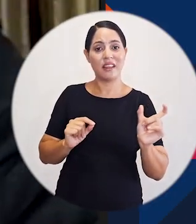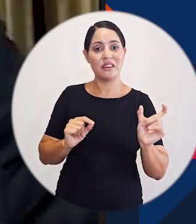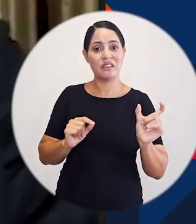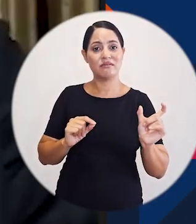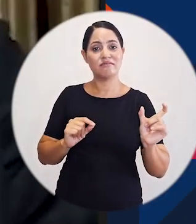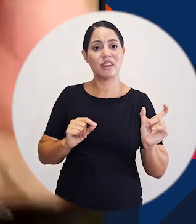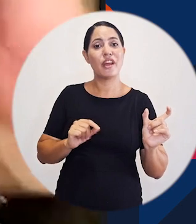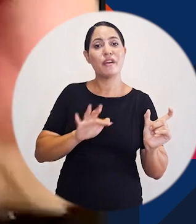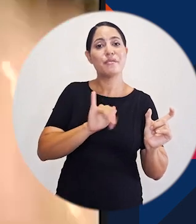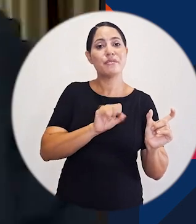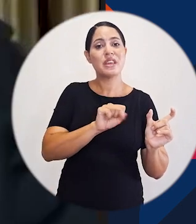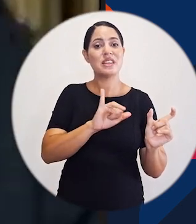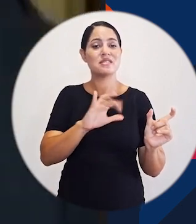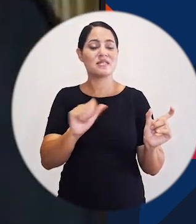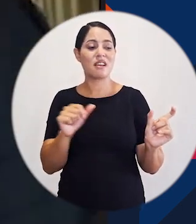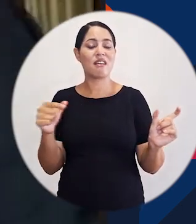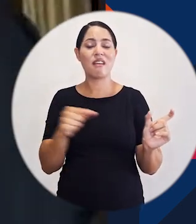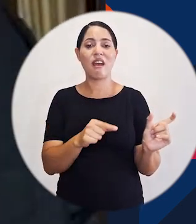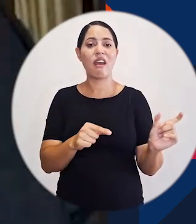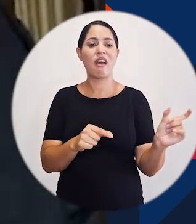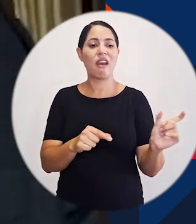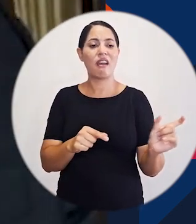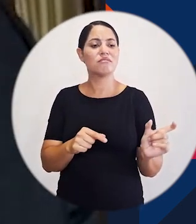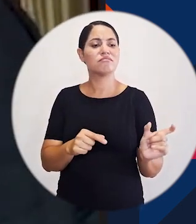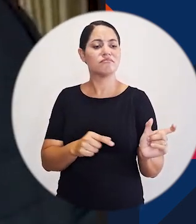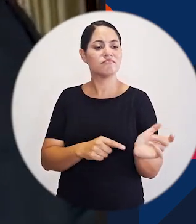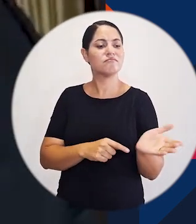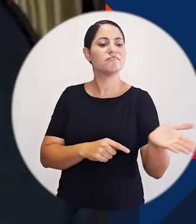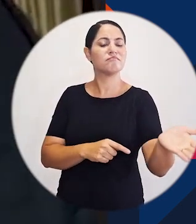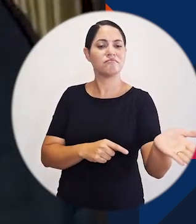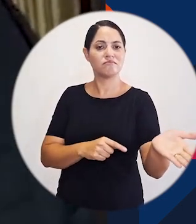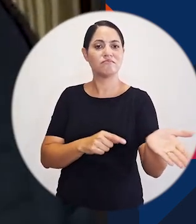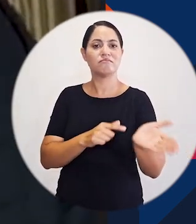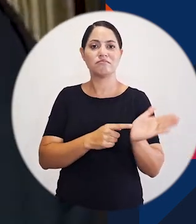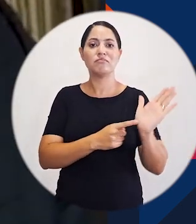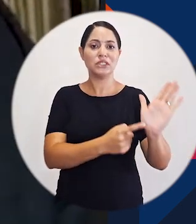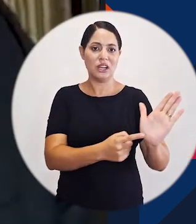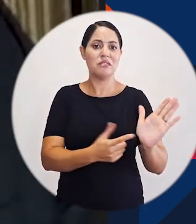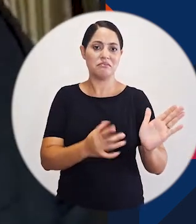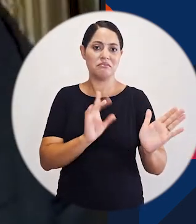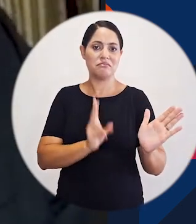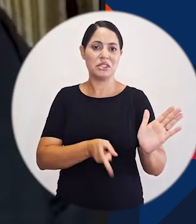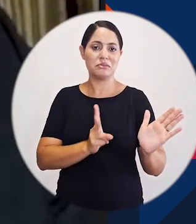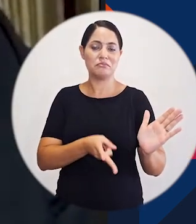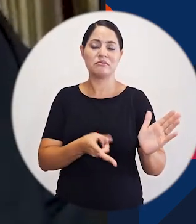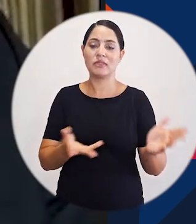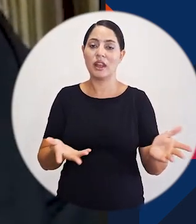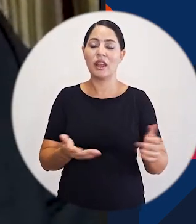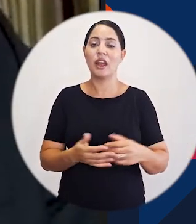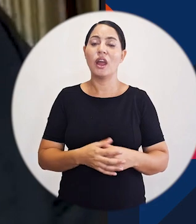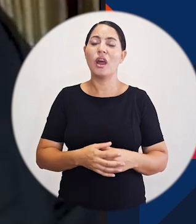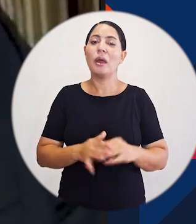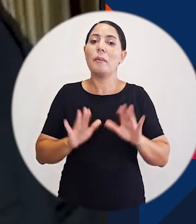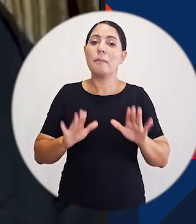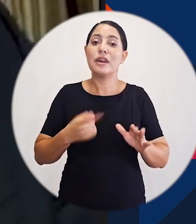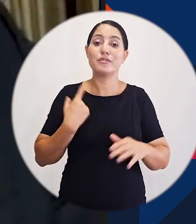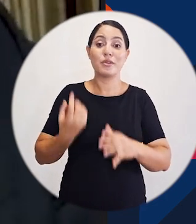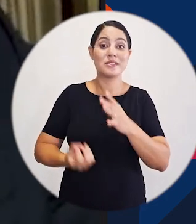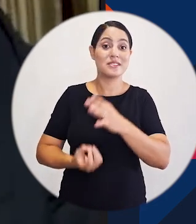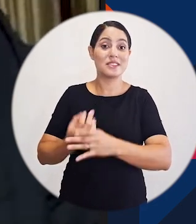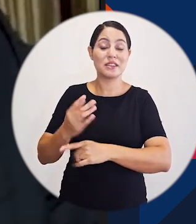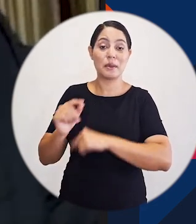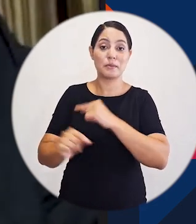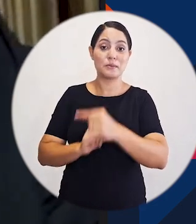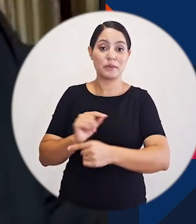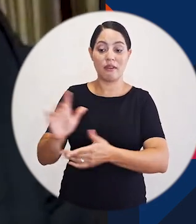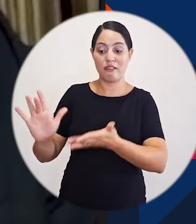carteira tradicional, física, da Ordem dos Advogados. É o que os credencia como advogados. Mas,